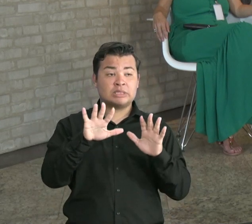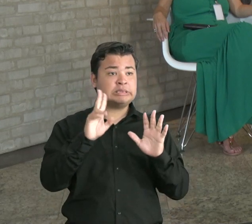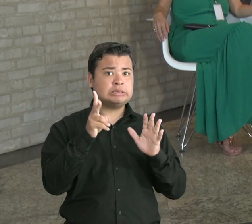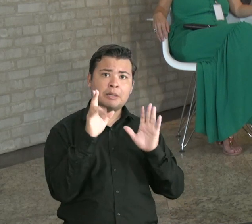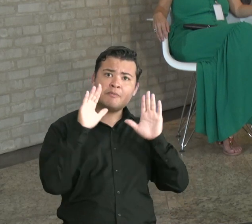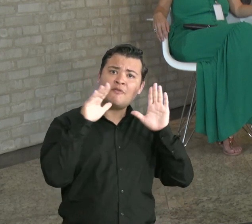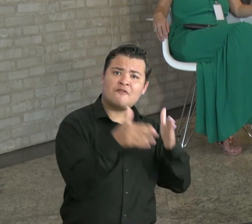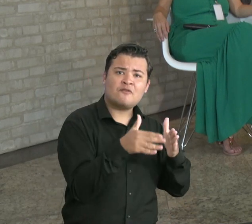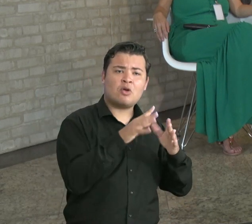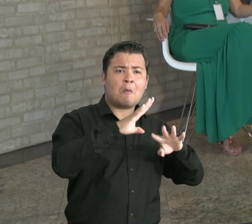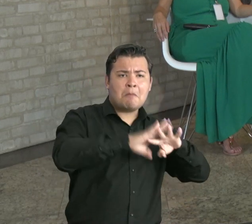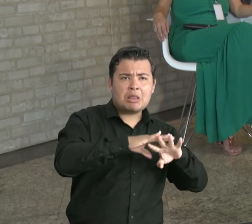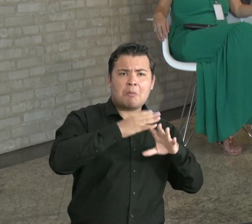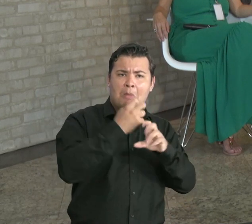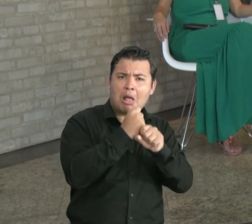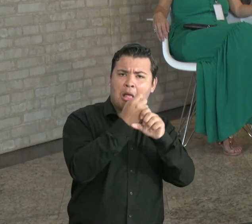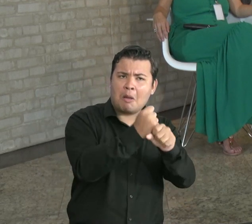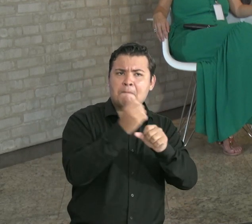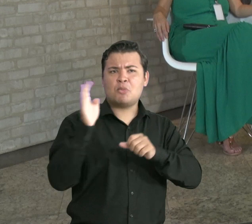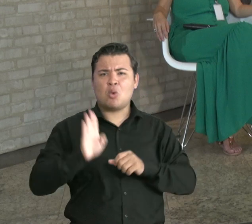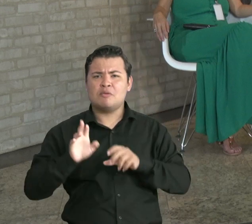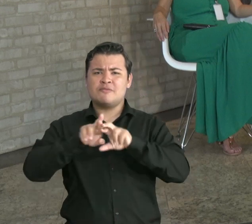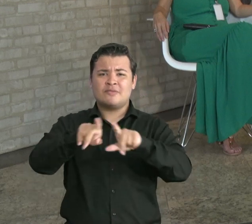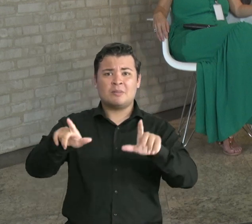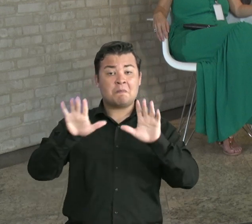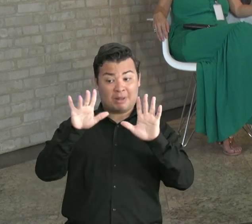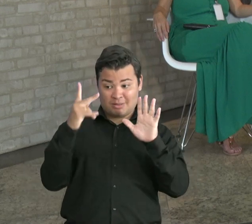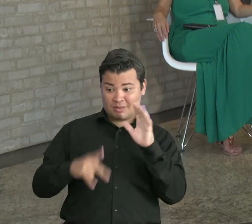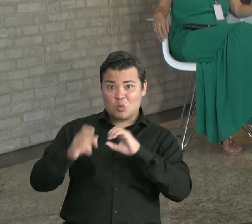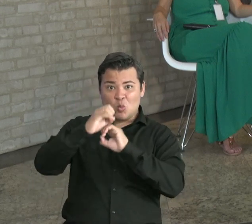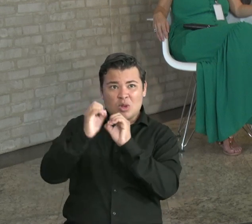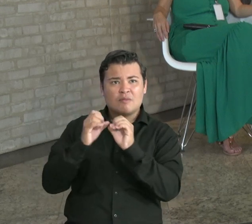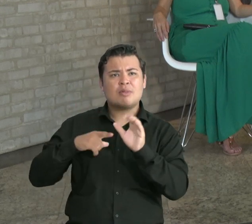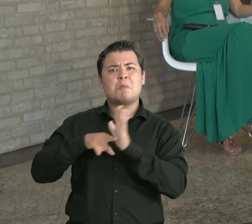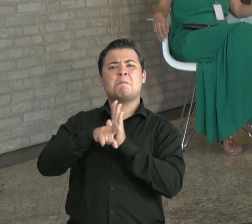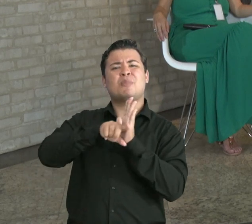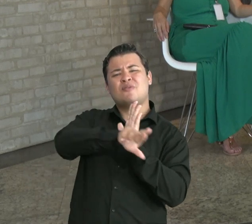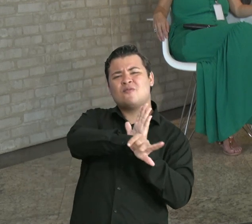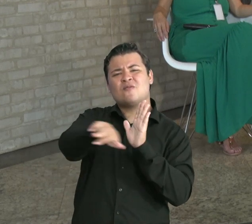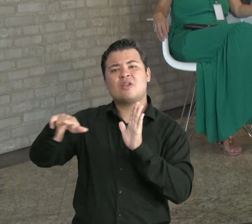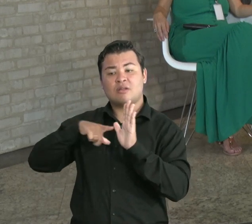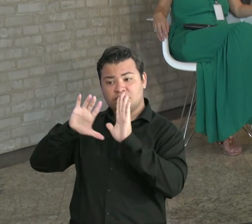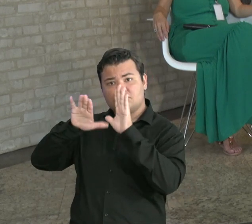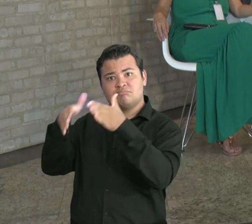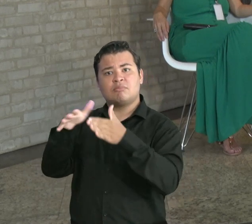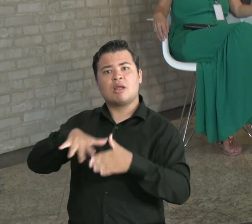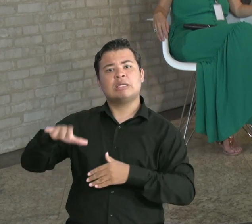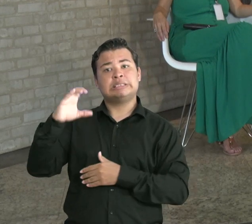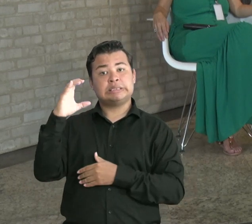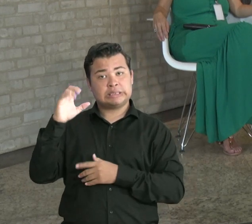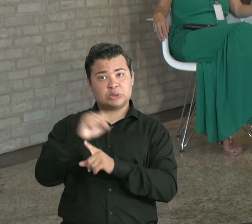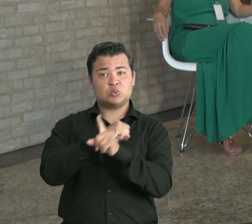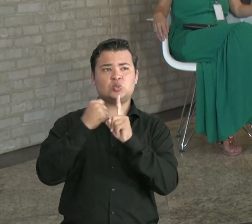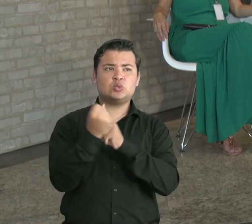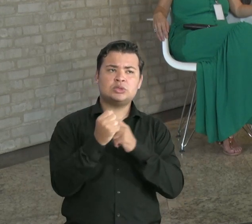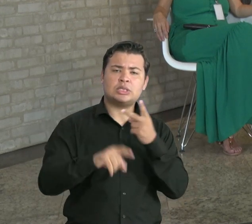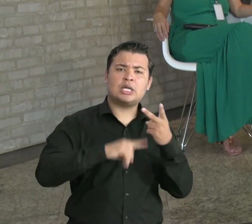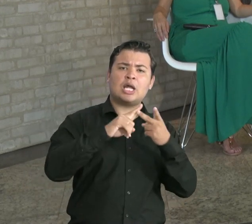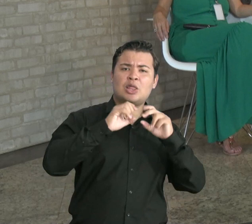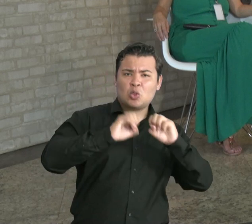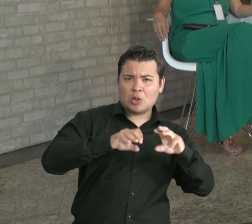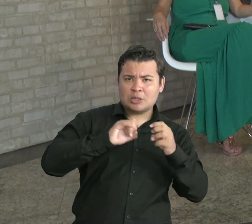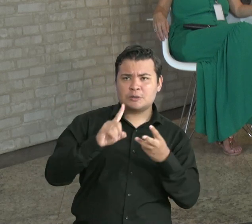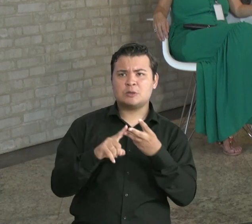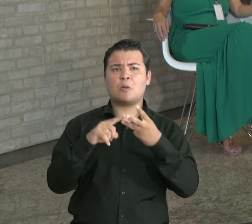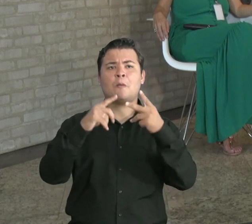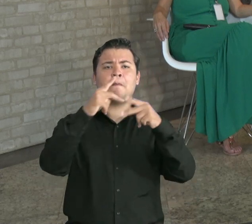das biológicas, mas tem muita pesquisa na UFG que também se dedica às ciências sociais, à educação, à